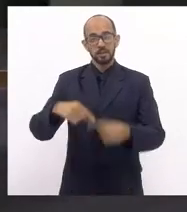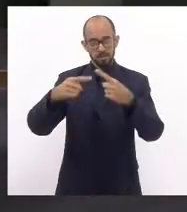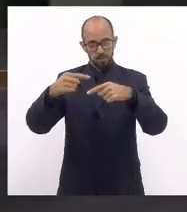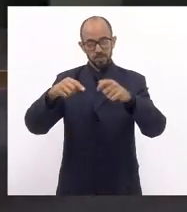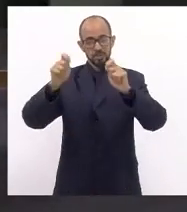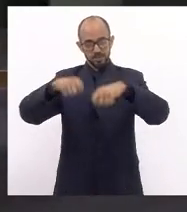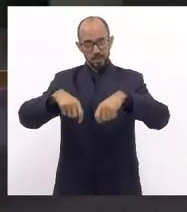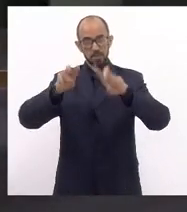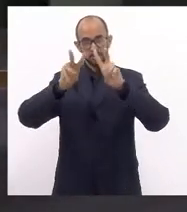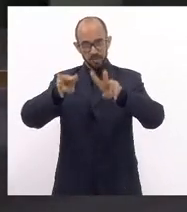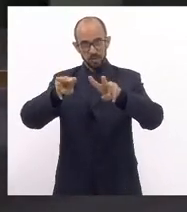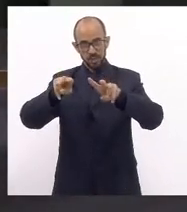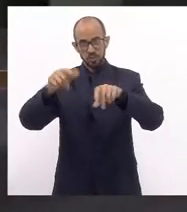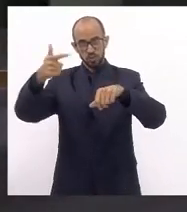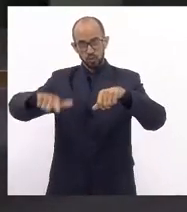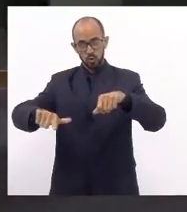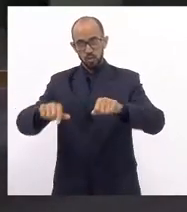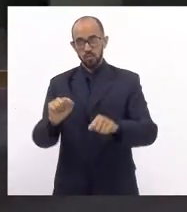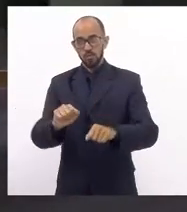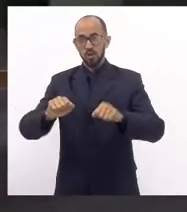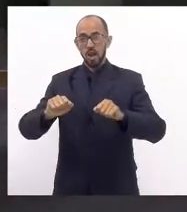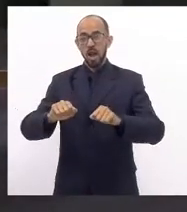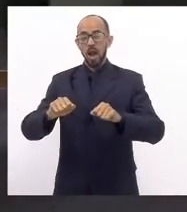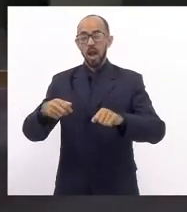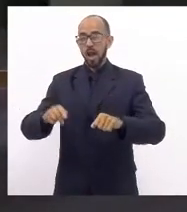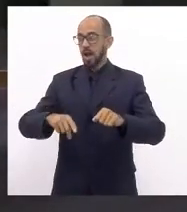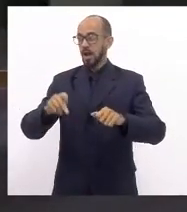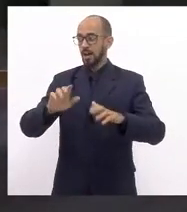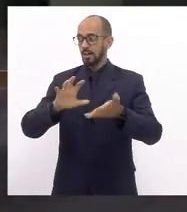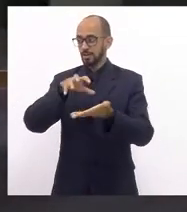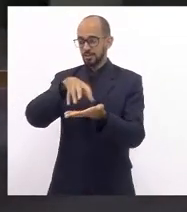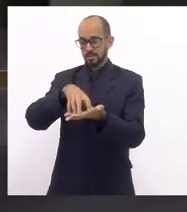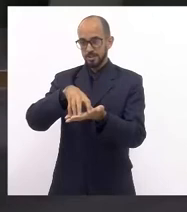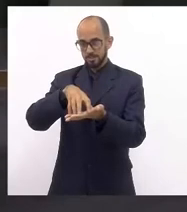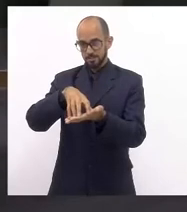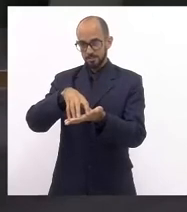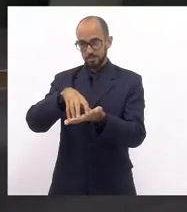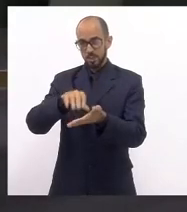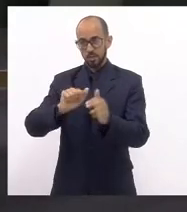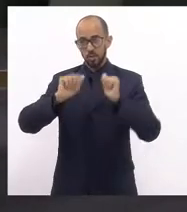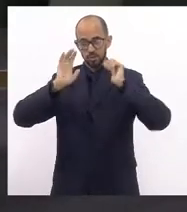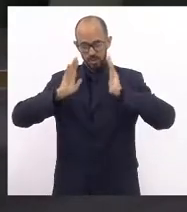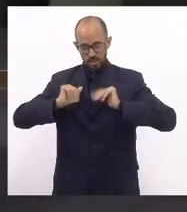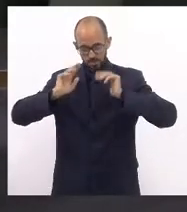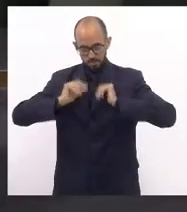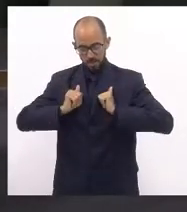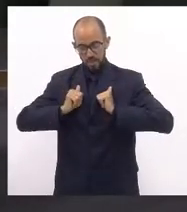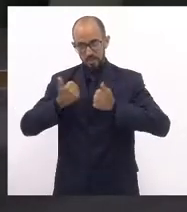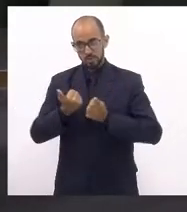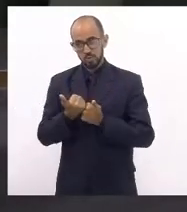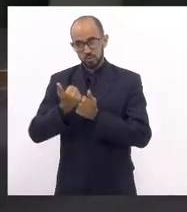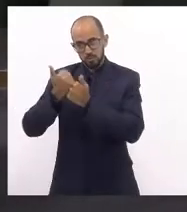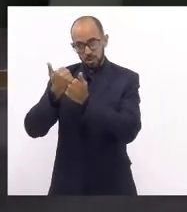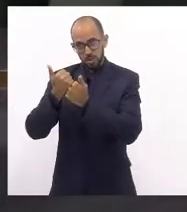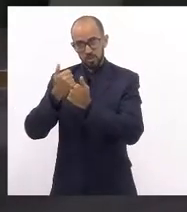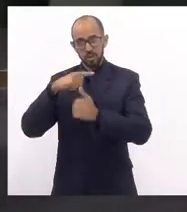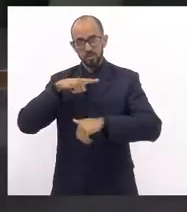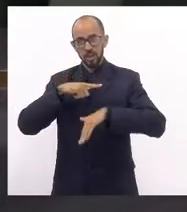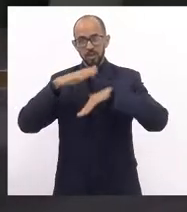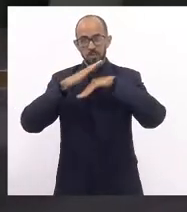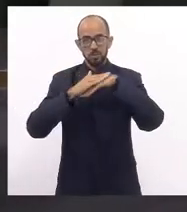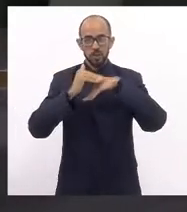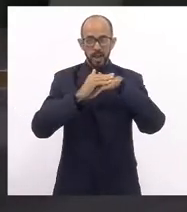várias vezes, ao pessoal da limpeza, do suporte. Olha, eu tenho um carinho tão grande a esse pessoal